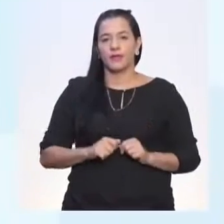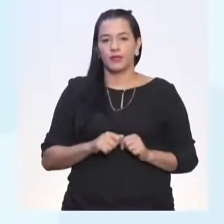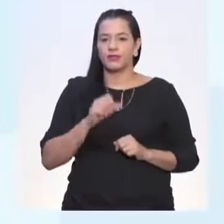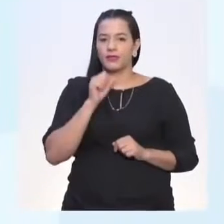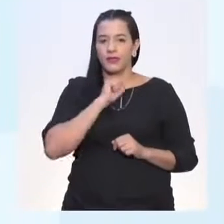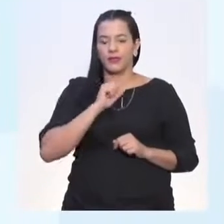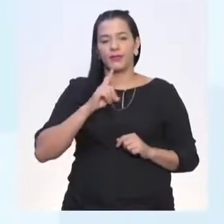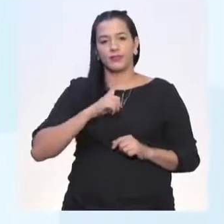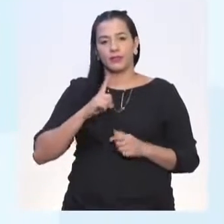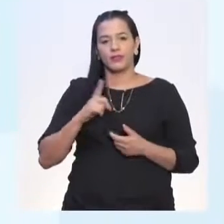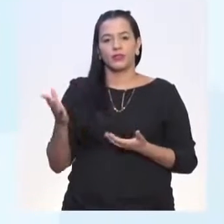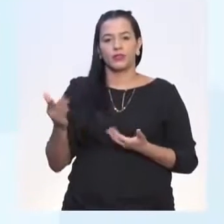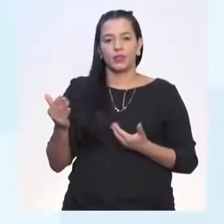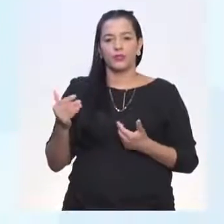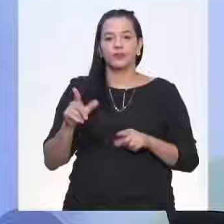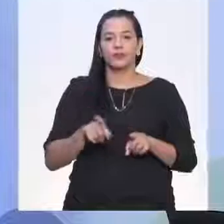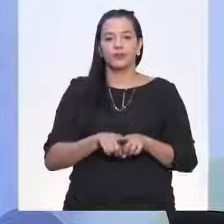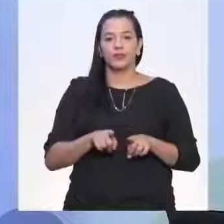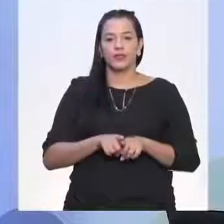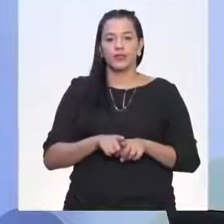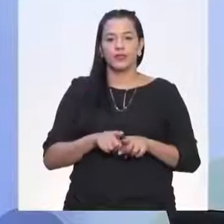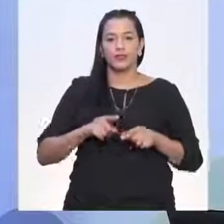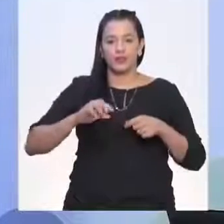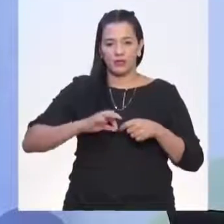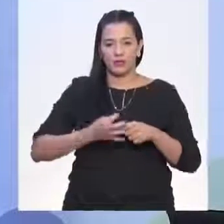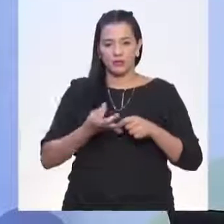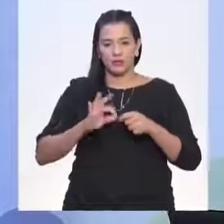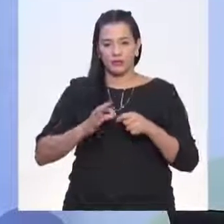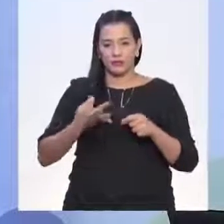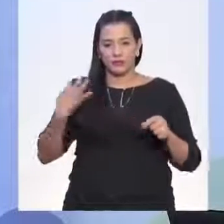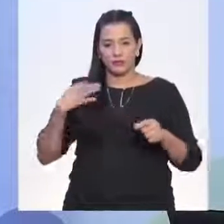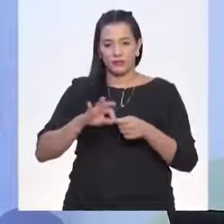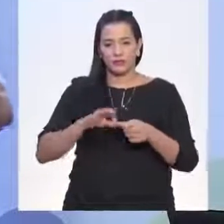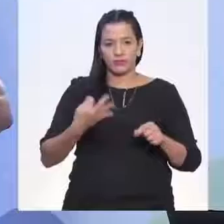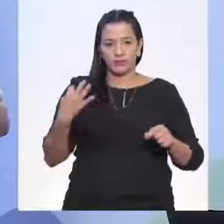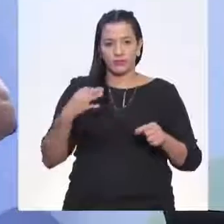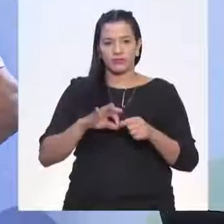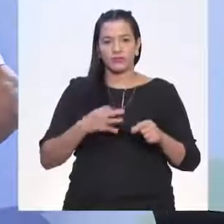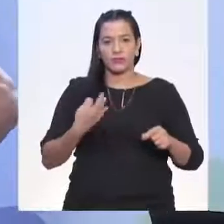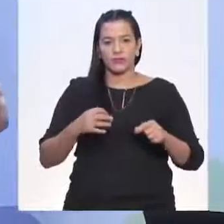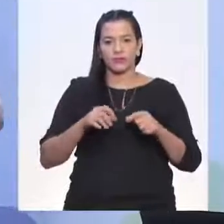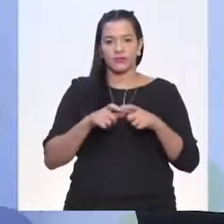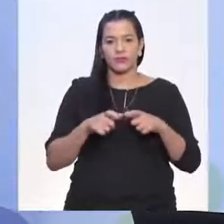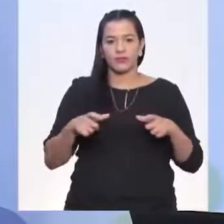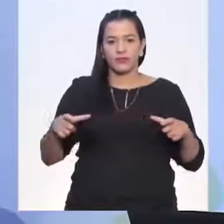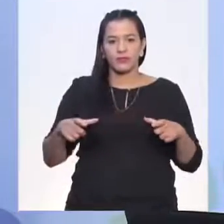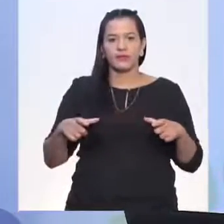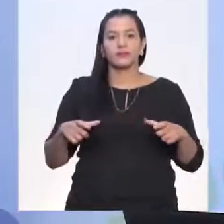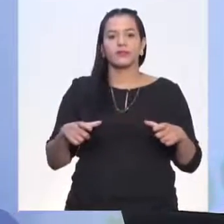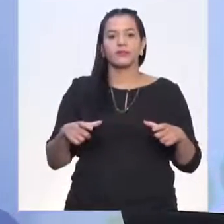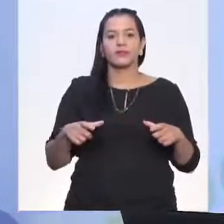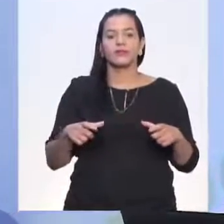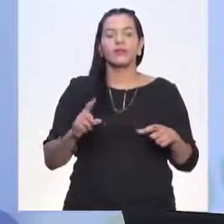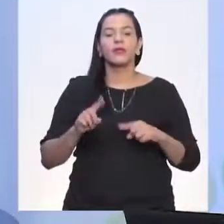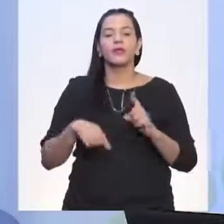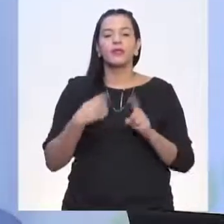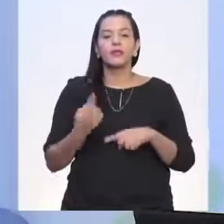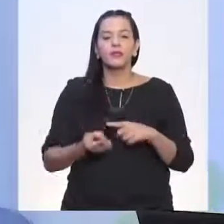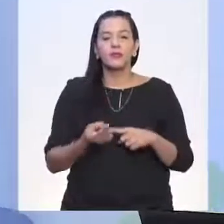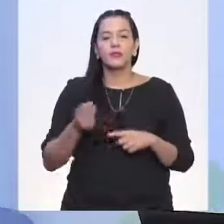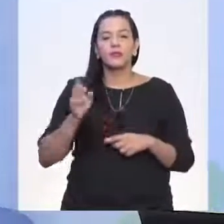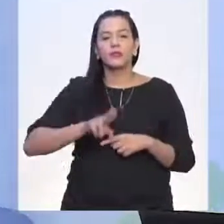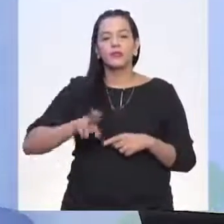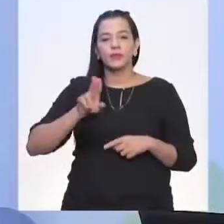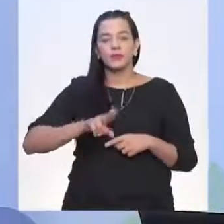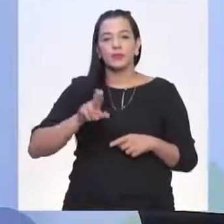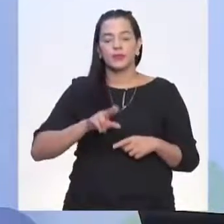faz. A habilidade de você pegar aquela agulha, puxa aqui, puxa ali e tal, faz uma trama e com uma